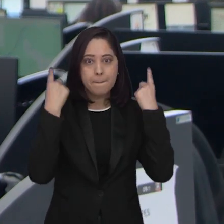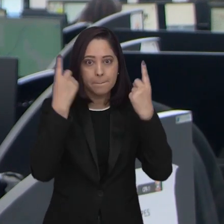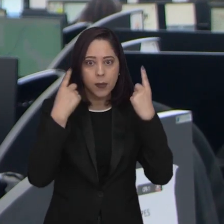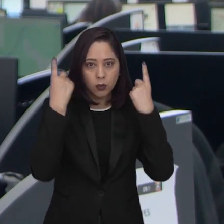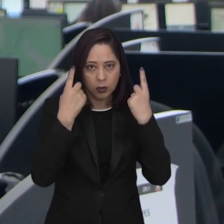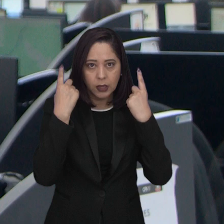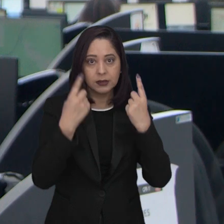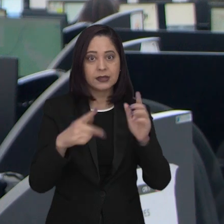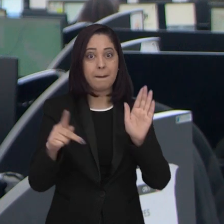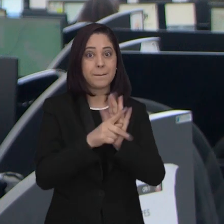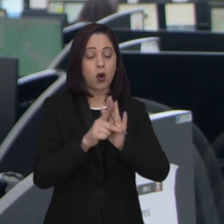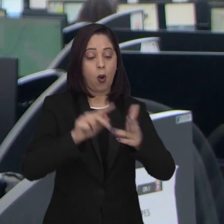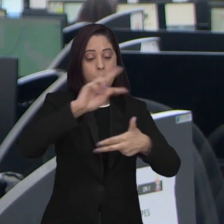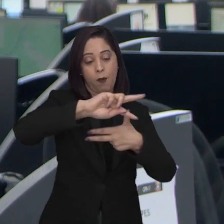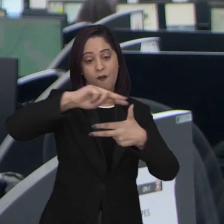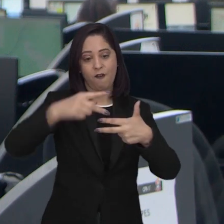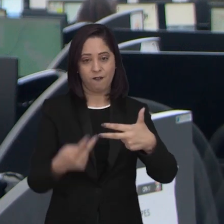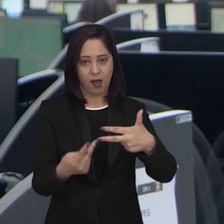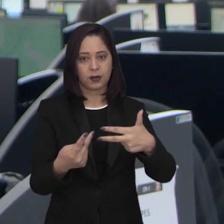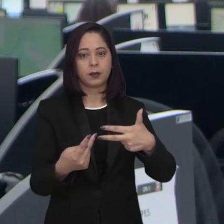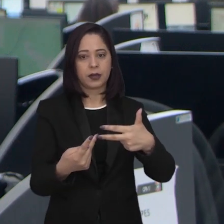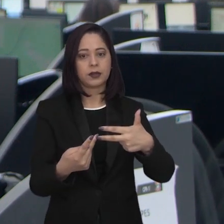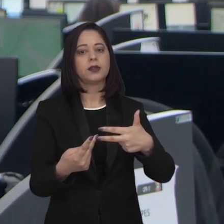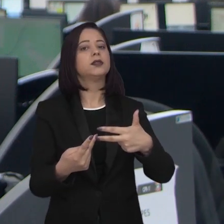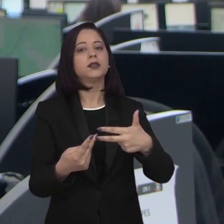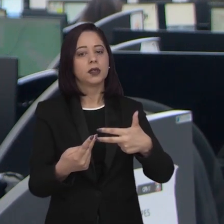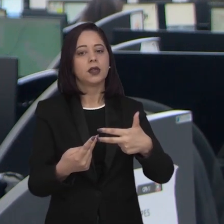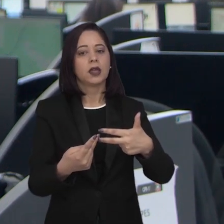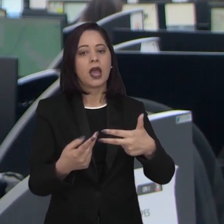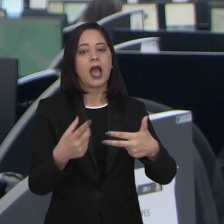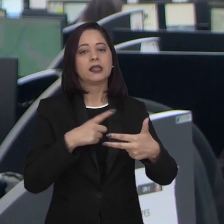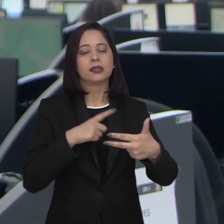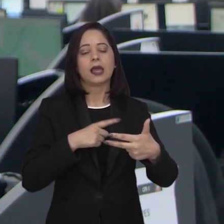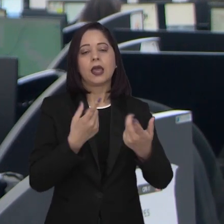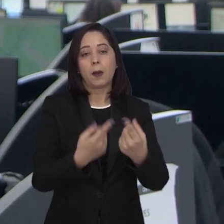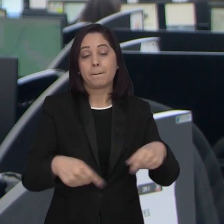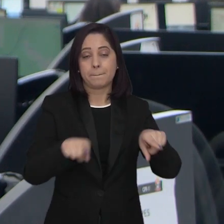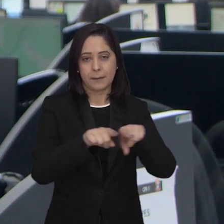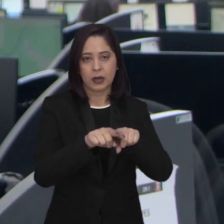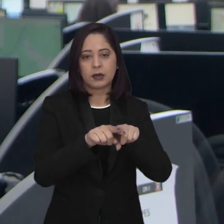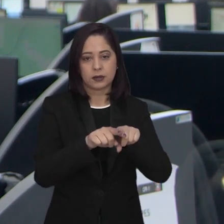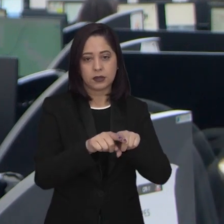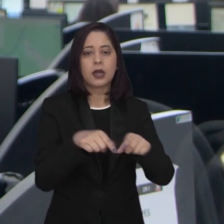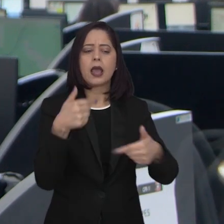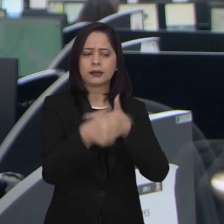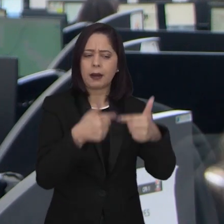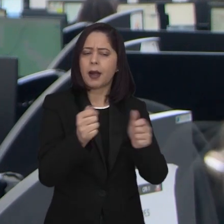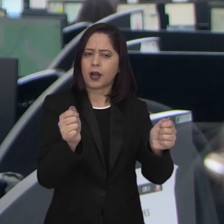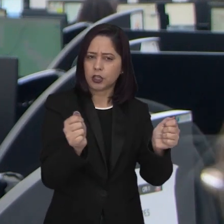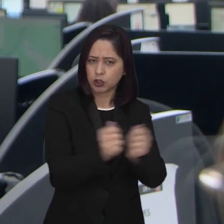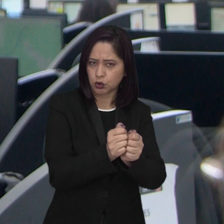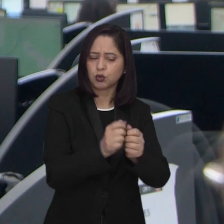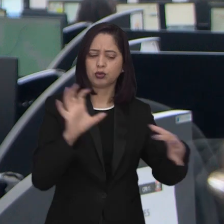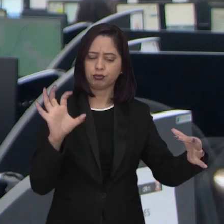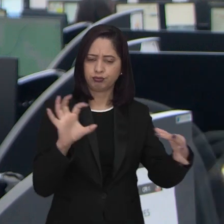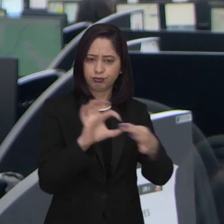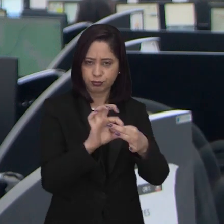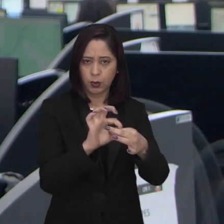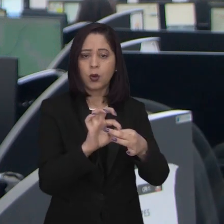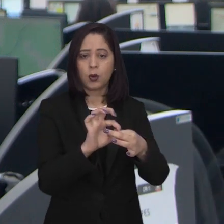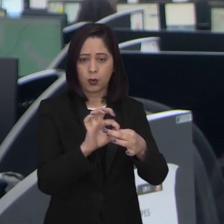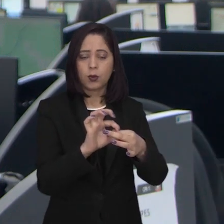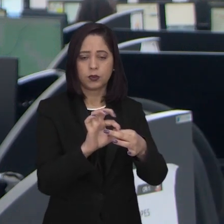SAMU também, do Alto Vale do Paraíba, que são o consórcio Consavap, ele trabalha aqui conosco também no